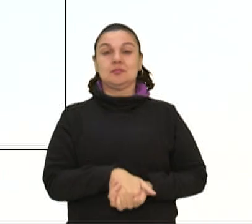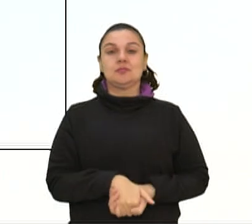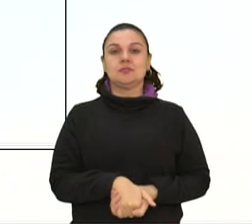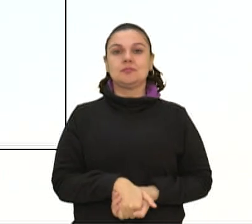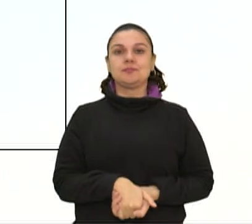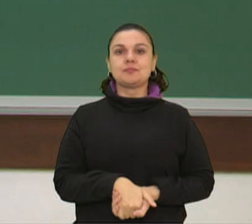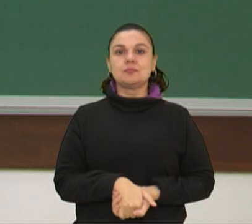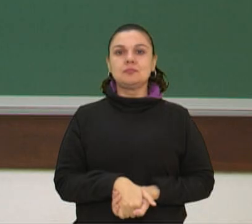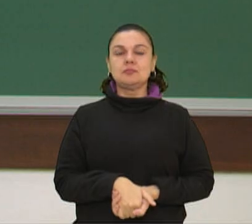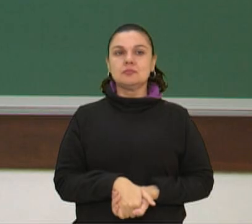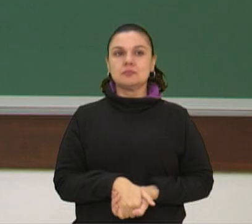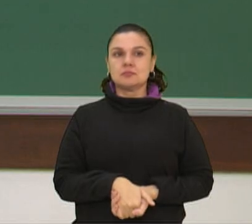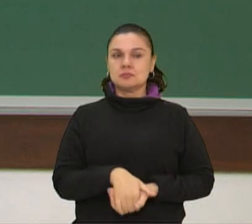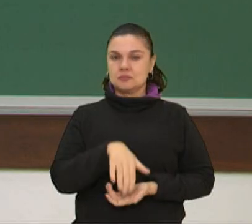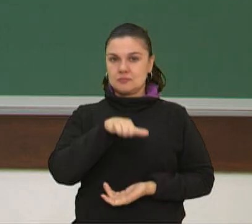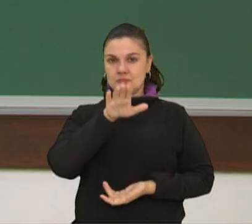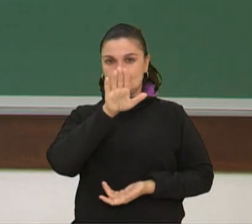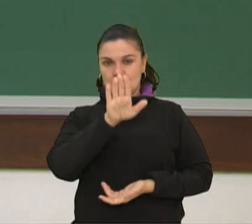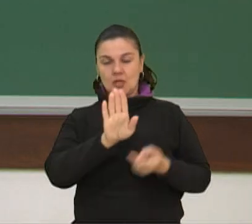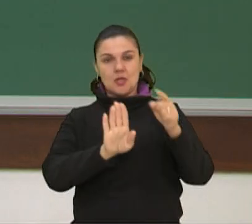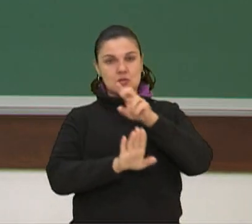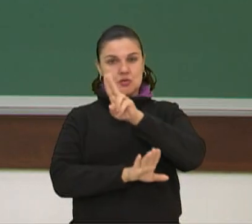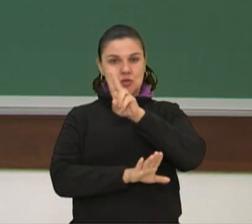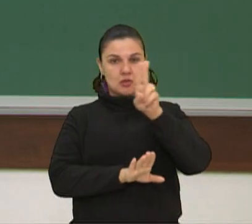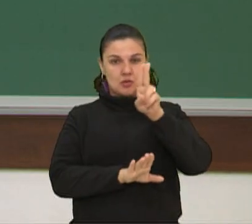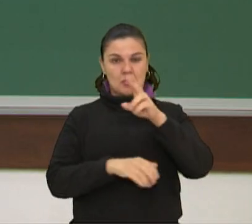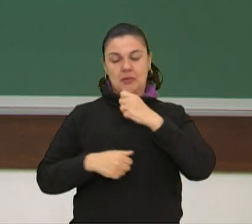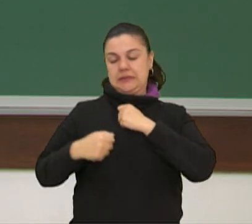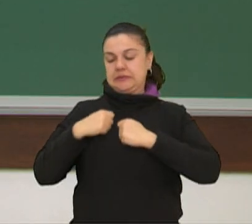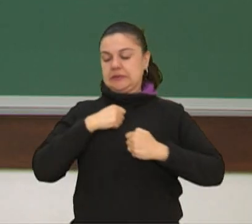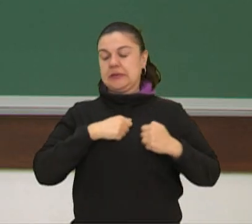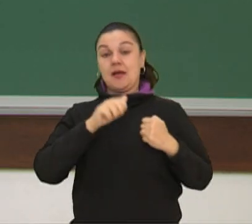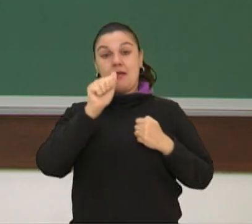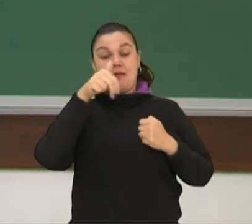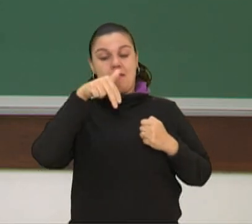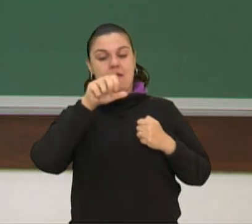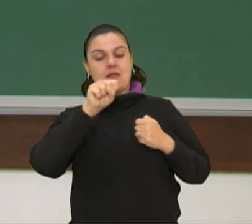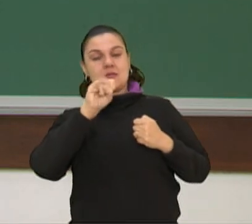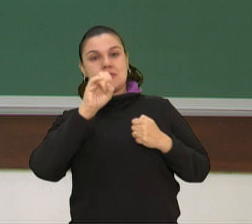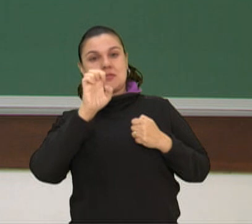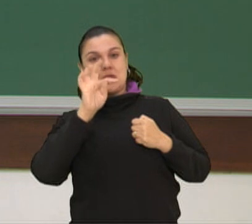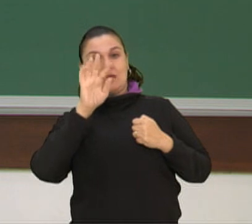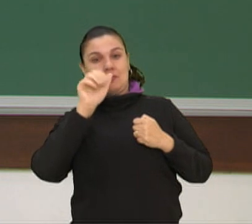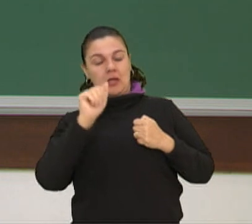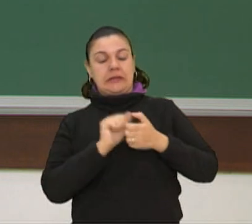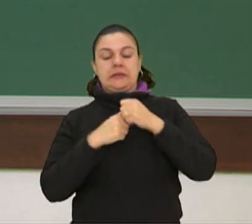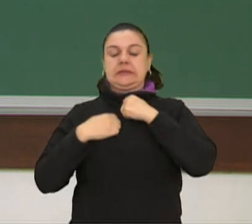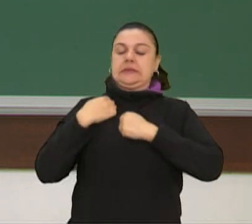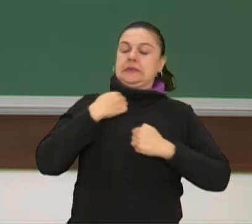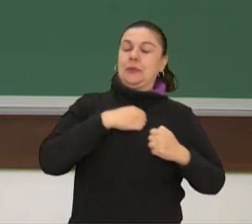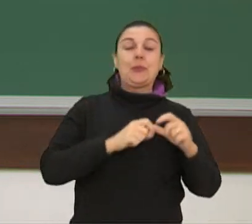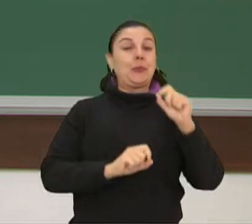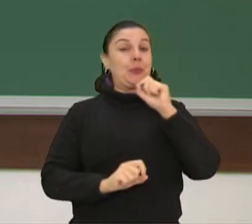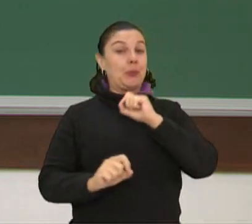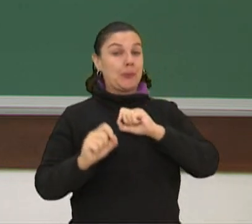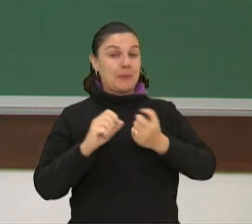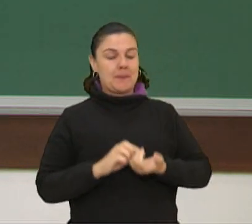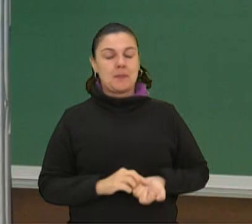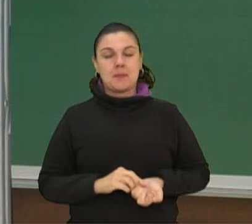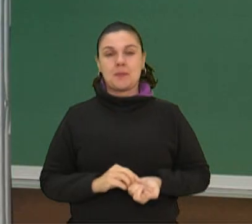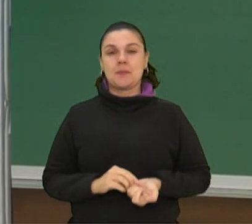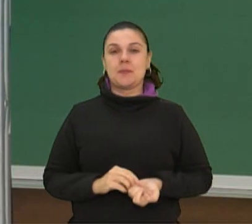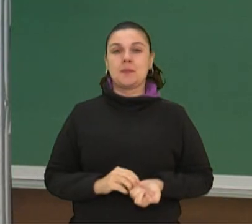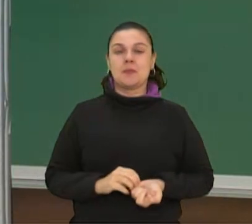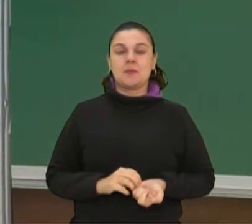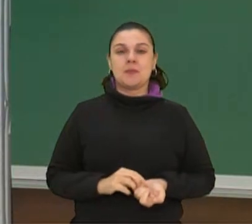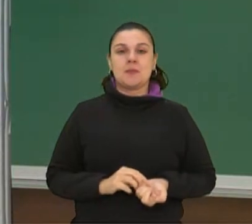Nunca deixe o futuro perturbá-lo. Você vai encontrá-lo se estiver com as mesmas armas da razão que hoje